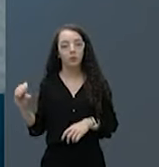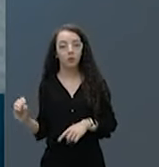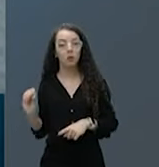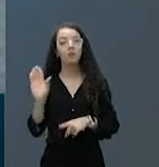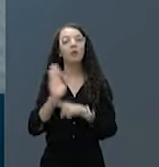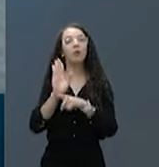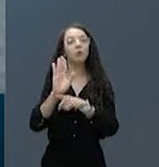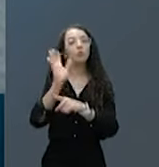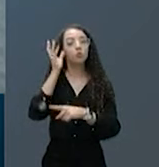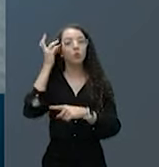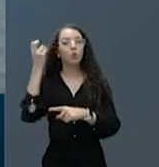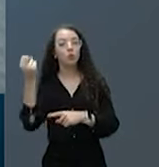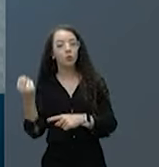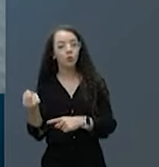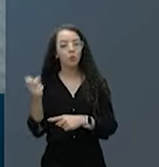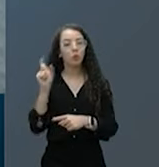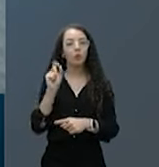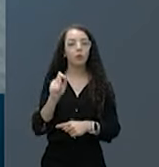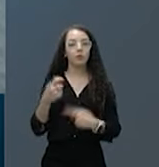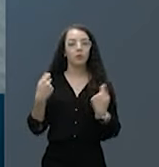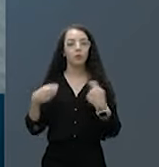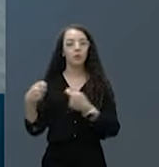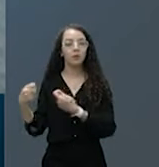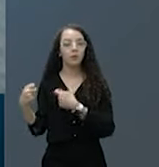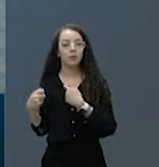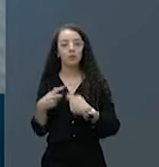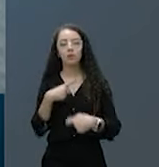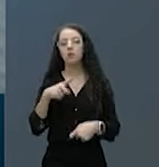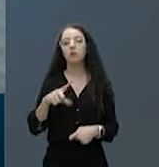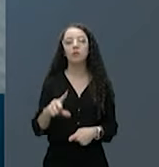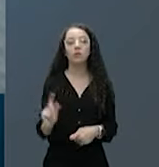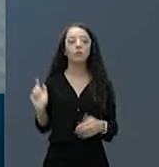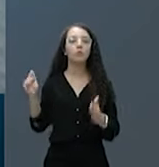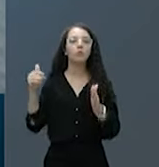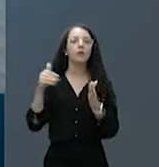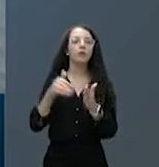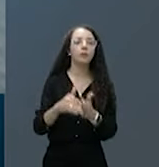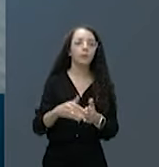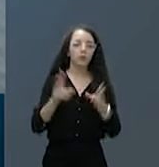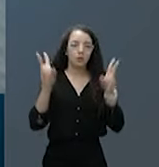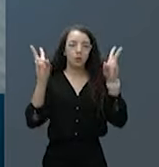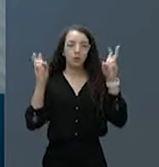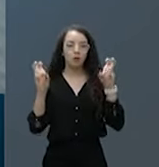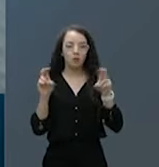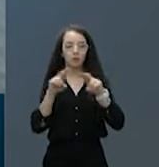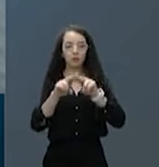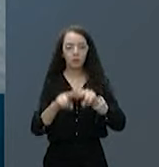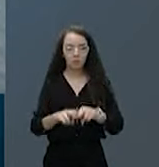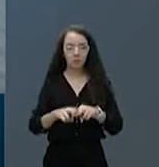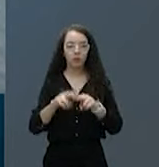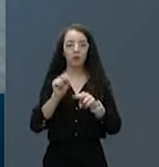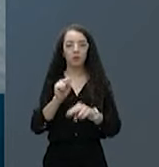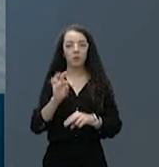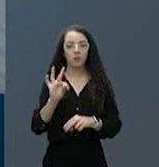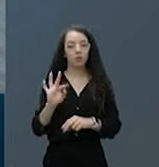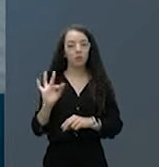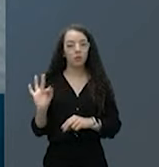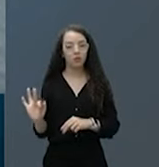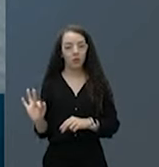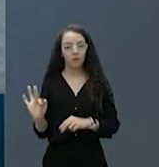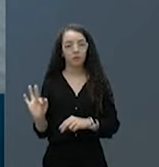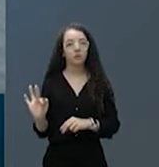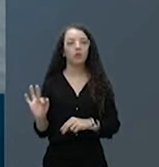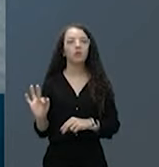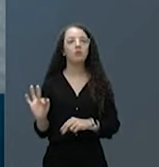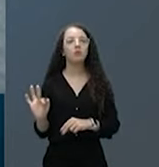pretensões, quando não contidas nos limites das teses fixadas pelo STF, nas quais, repito, houve